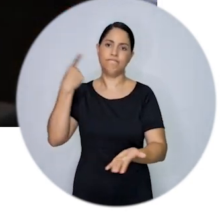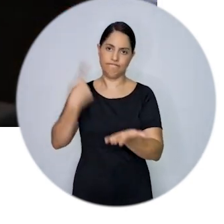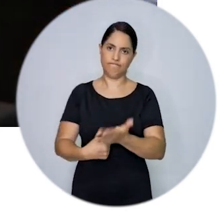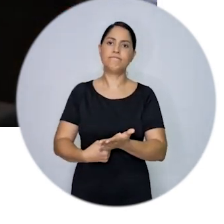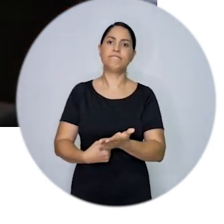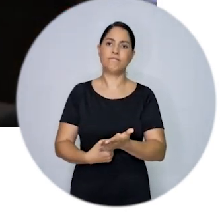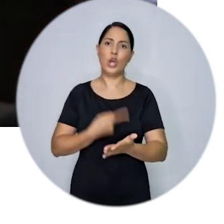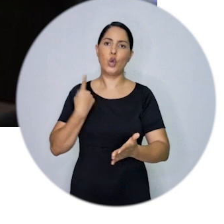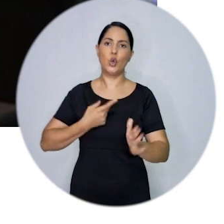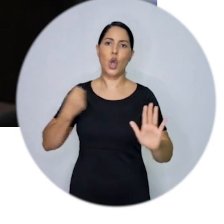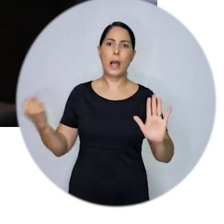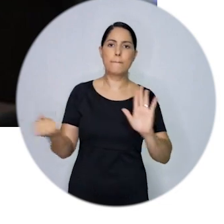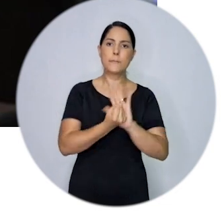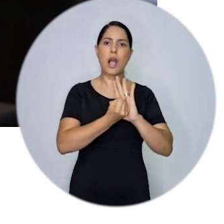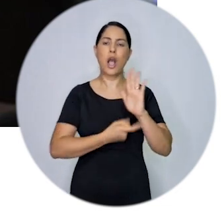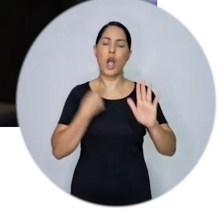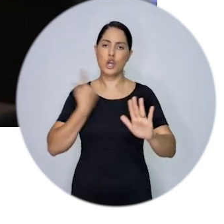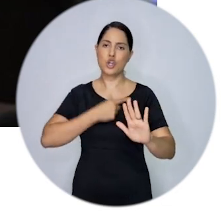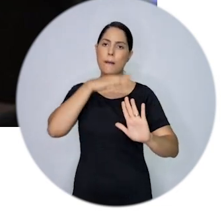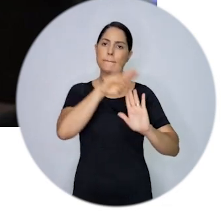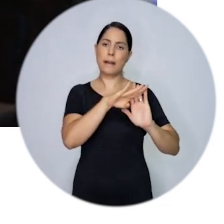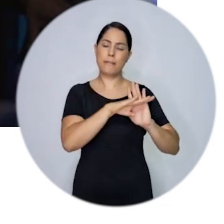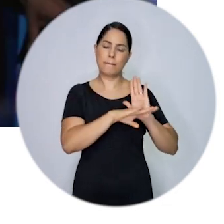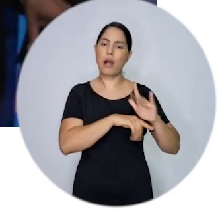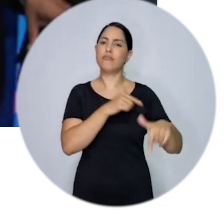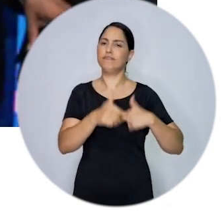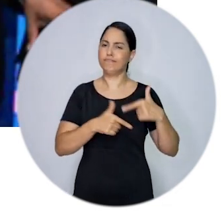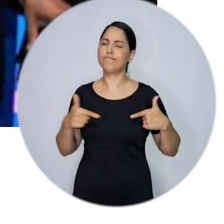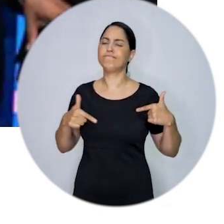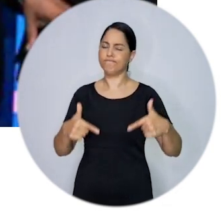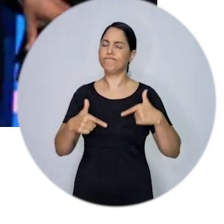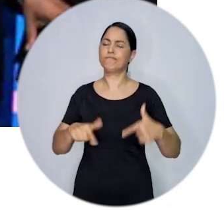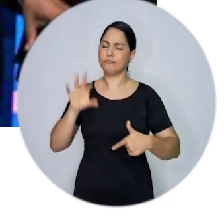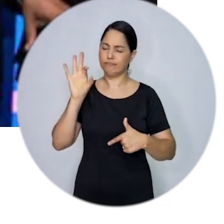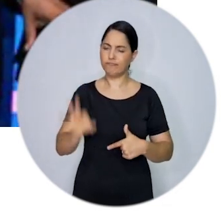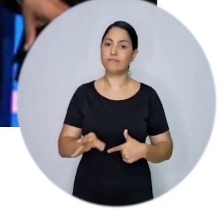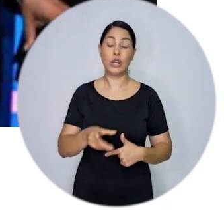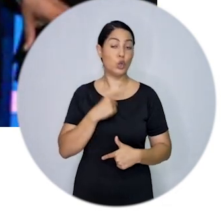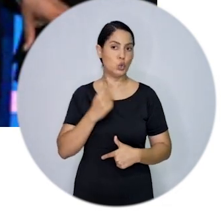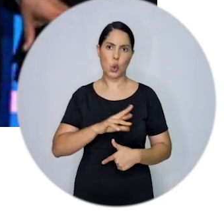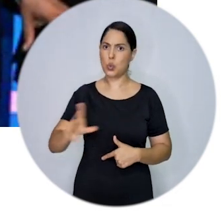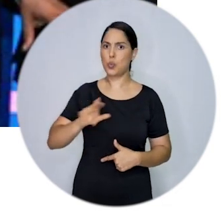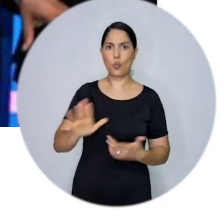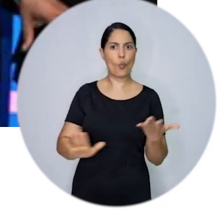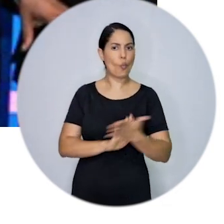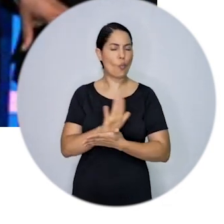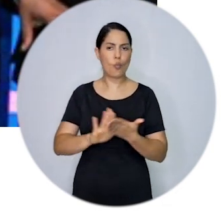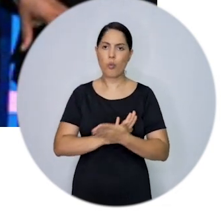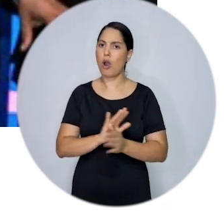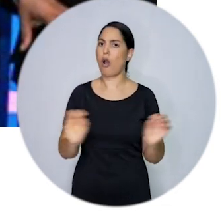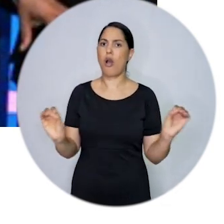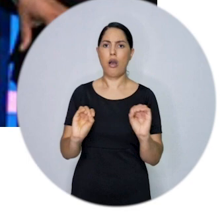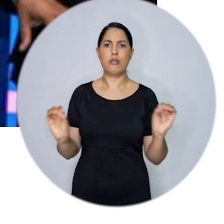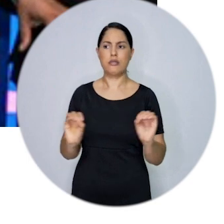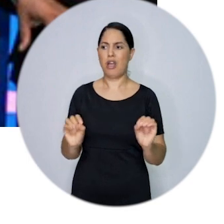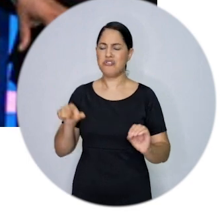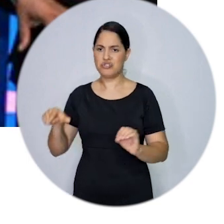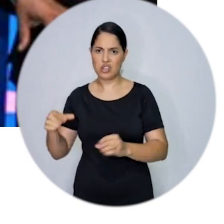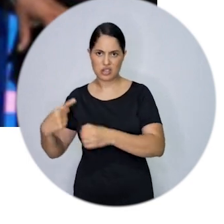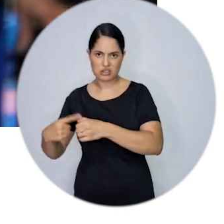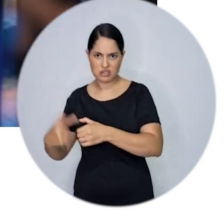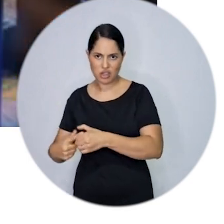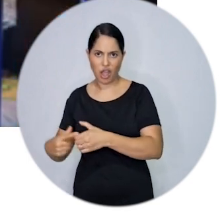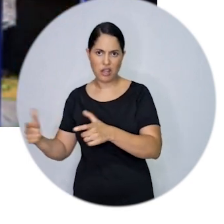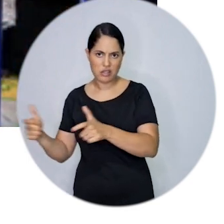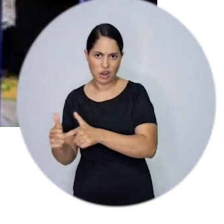uma marca, um trabalho, uma pauta que certamente ficará perene, porque não há diferença e não pode ter a diferença entre